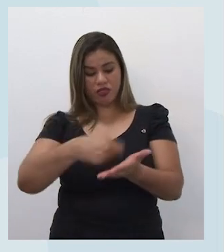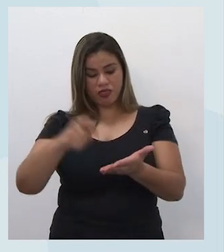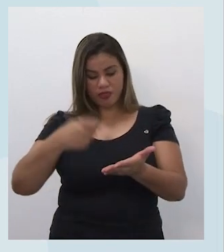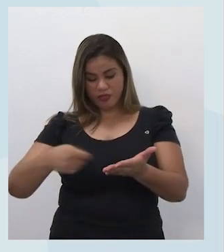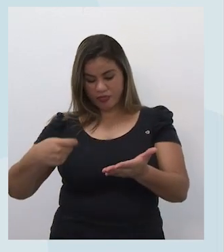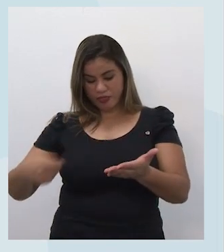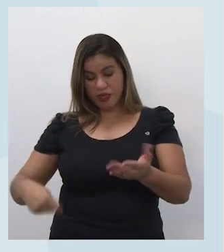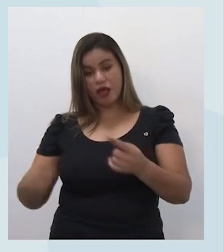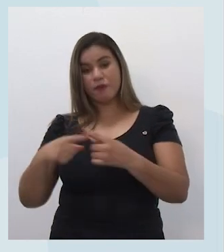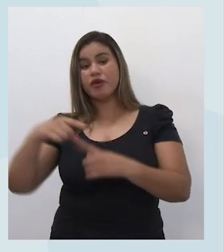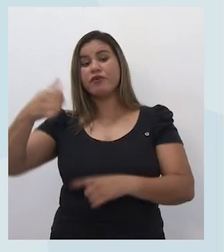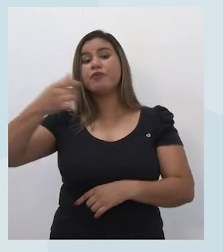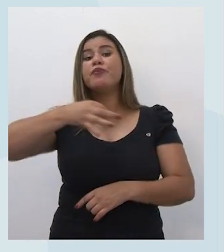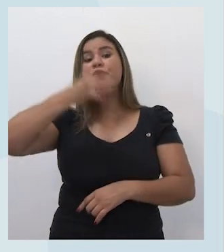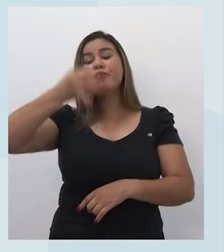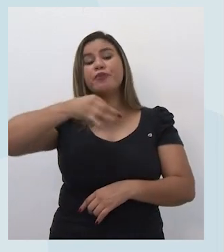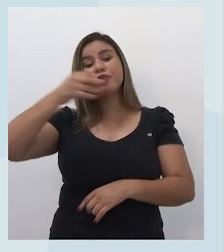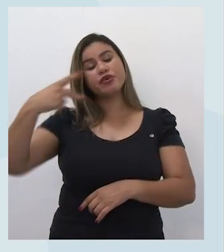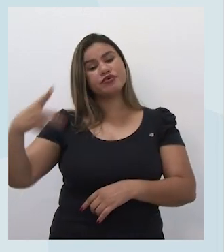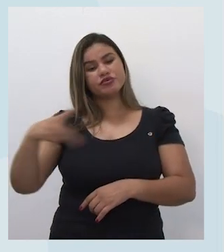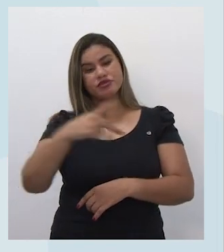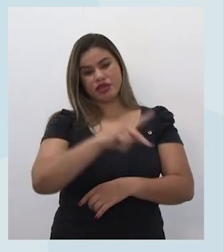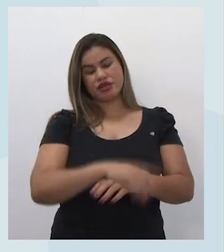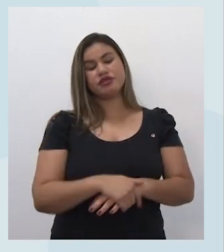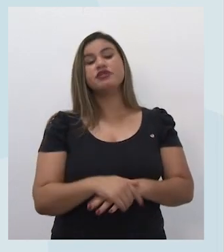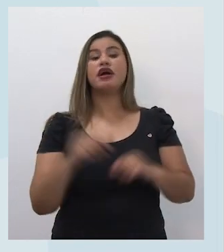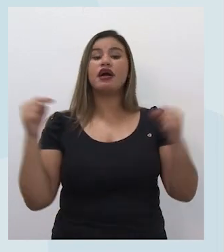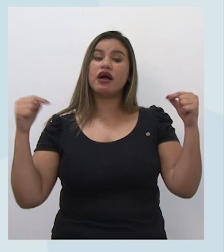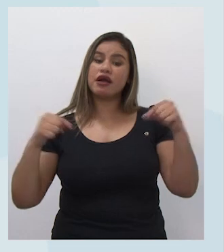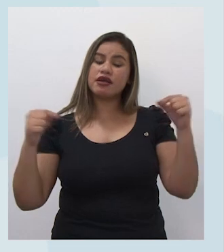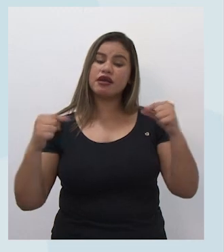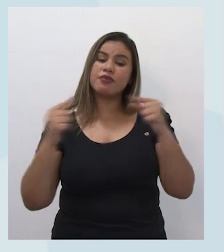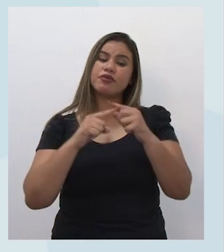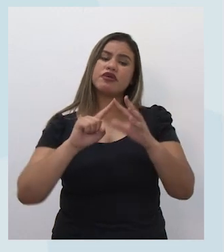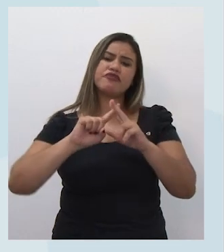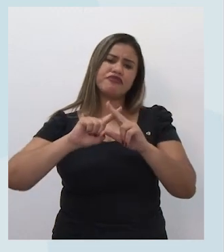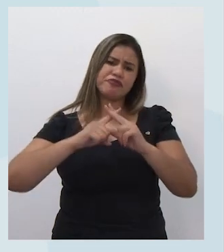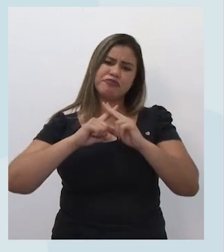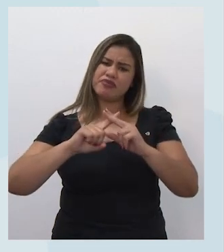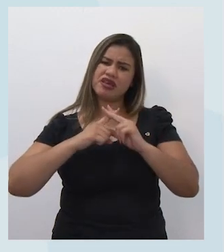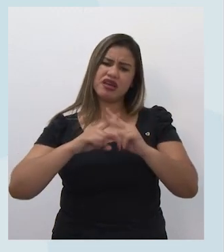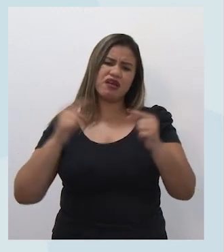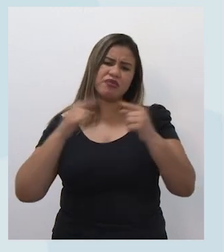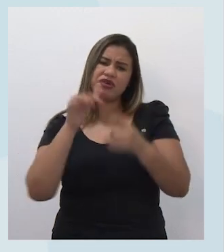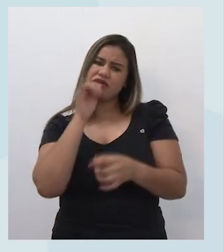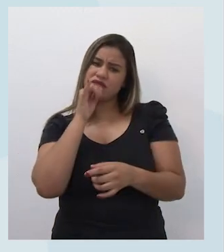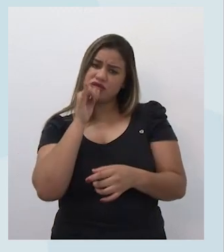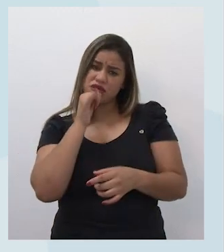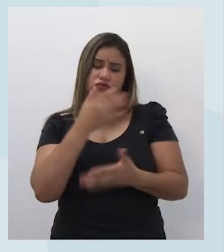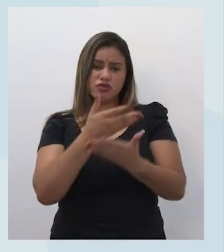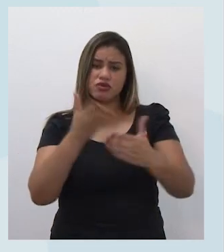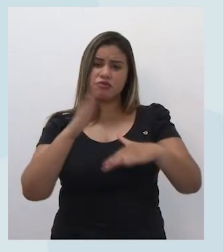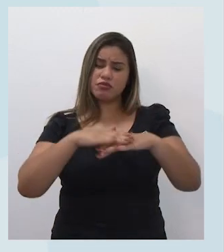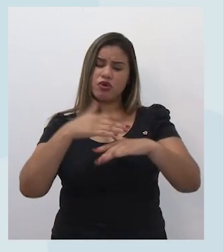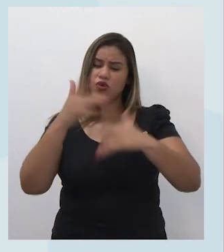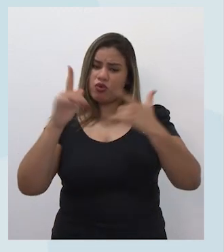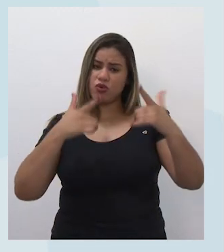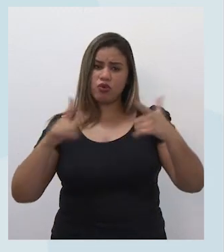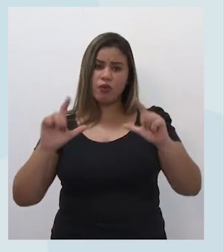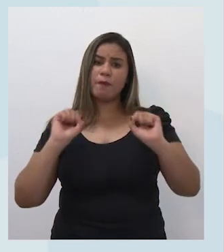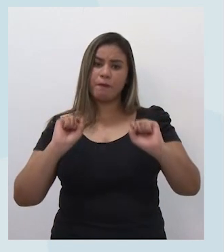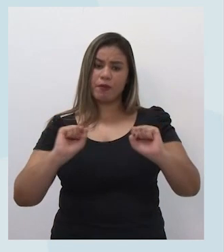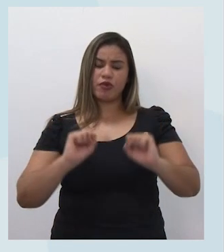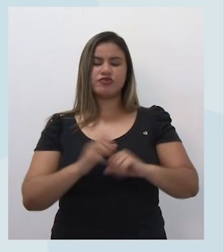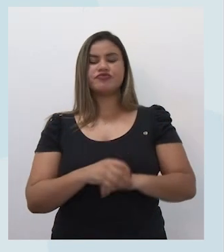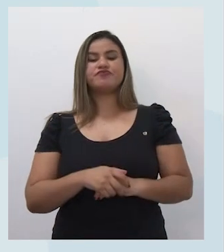um instrumento que a gente traz como exemplo, mas diversos outros instrumentos podem ser utilizados. Próximo